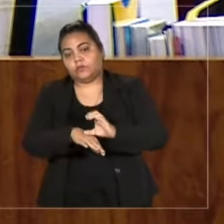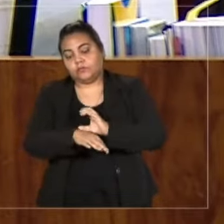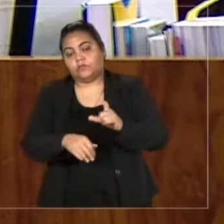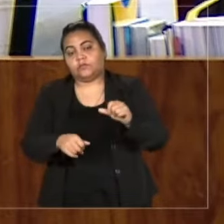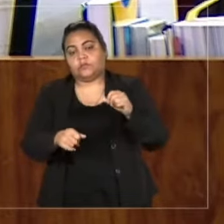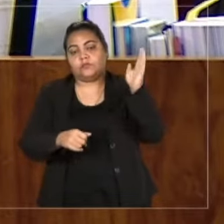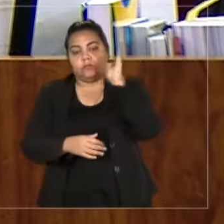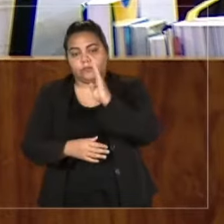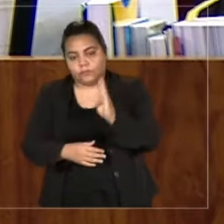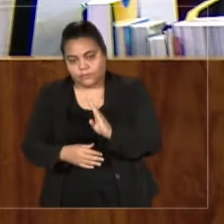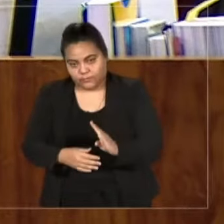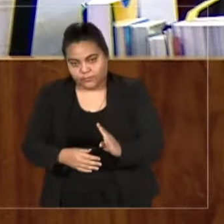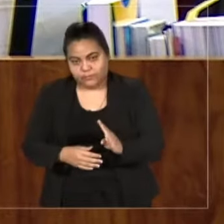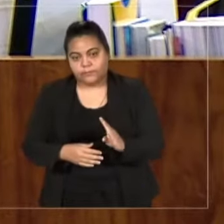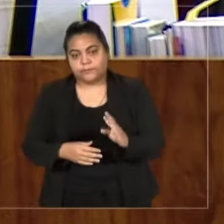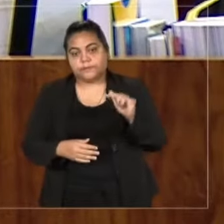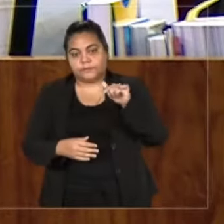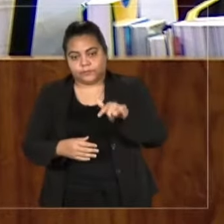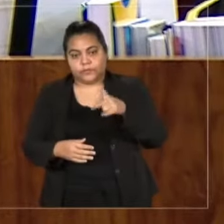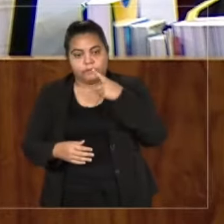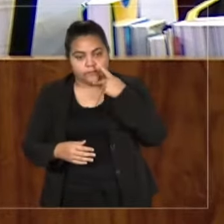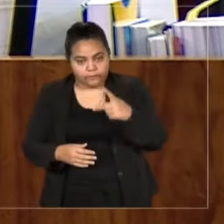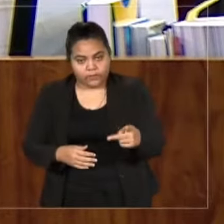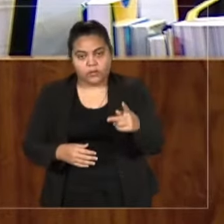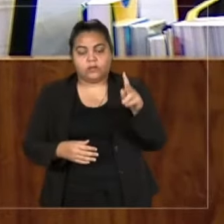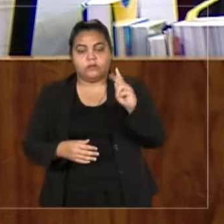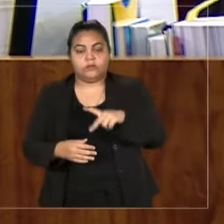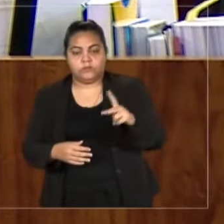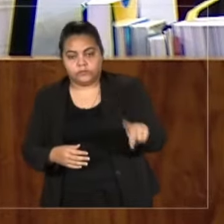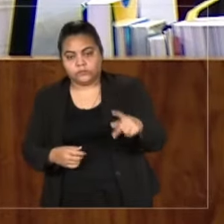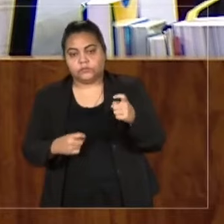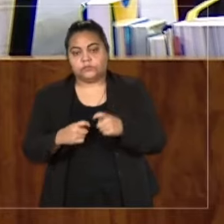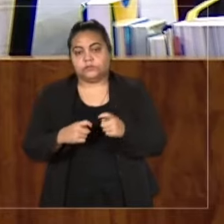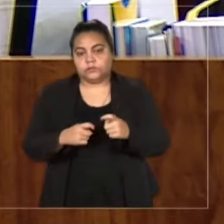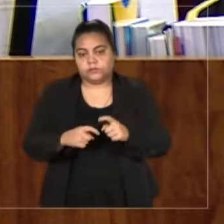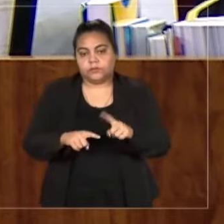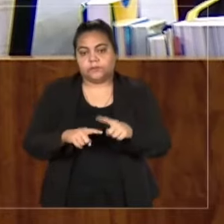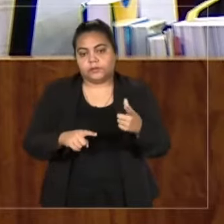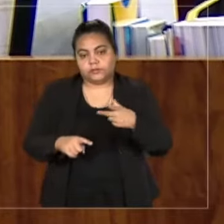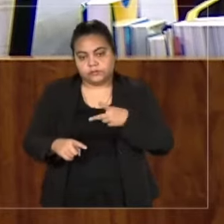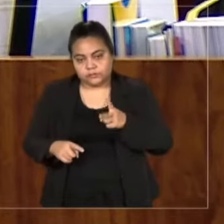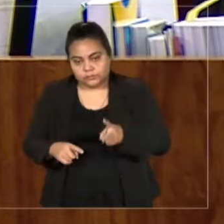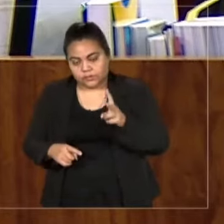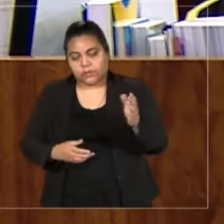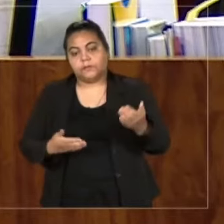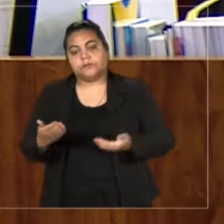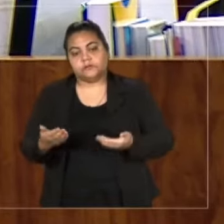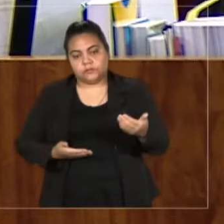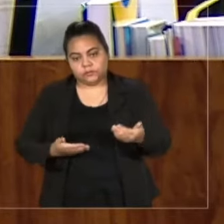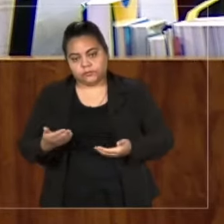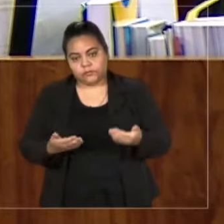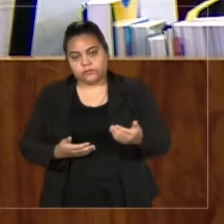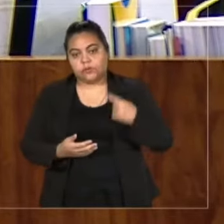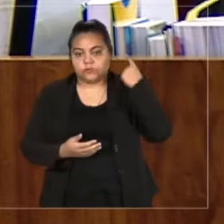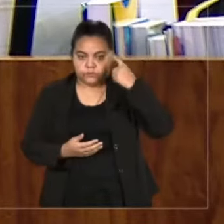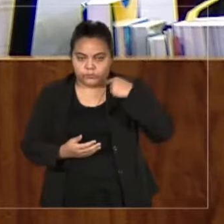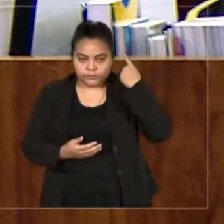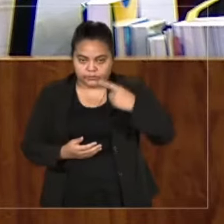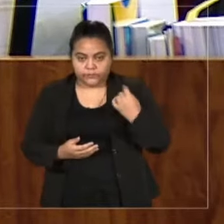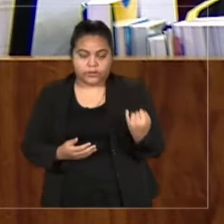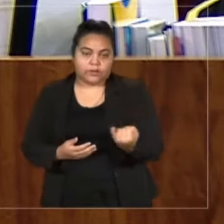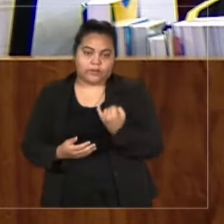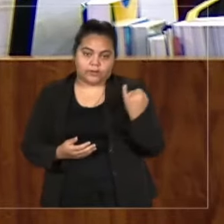de advogado, claro que são mencionados professores e médicos, mas sempre na condição de servidores. O advogado é